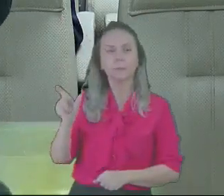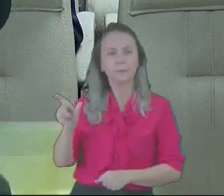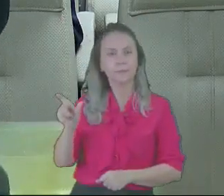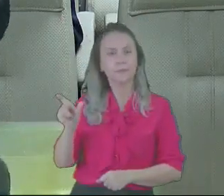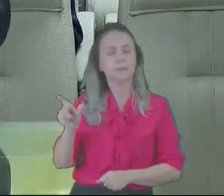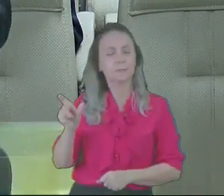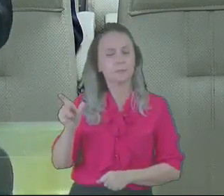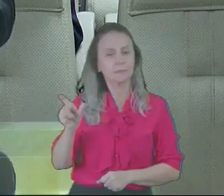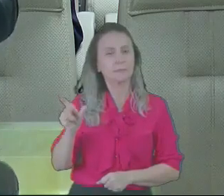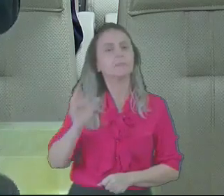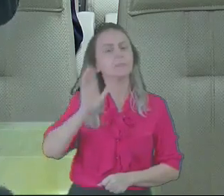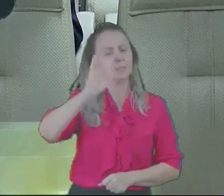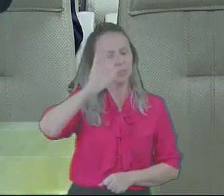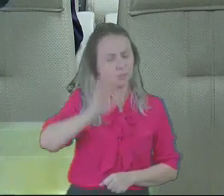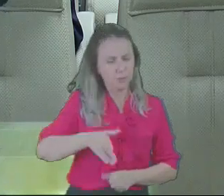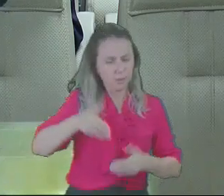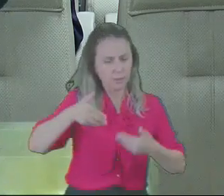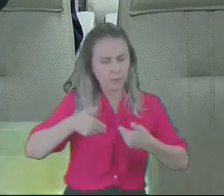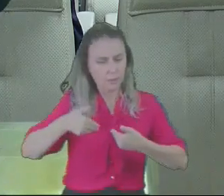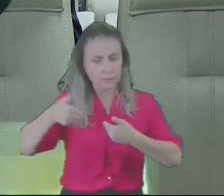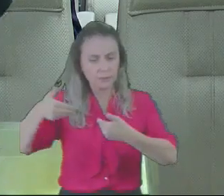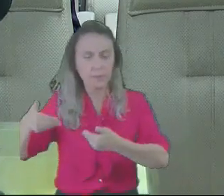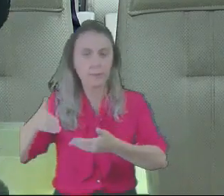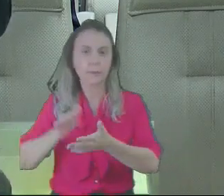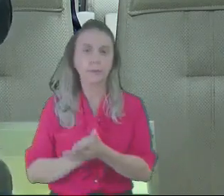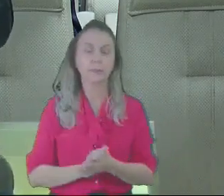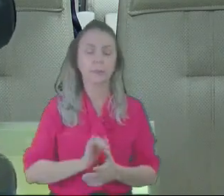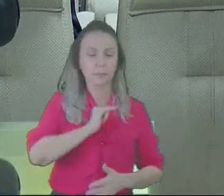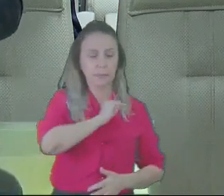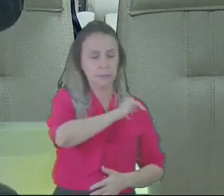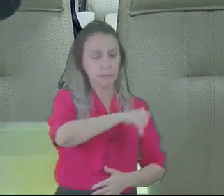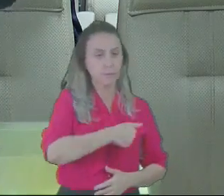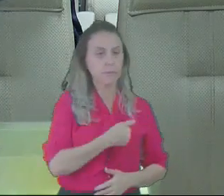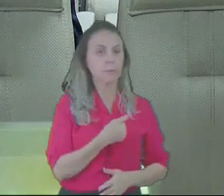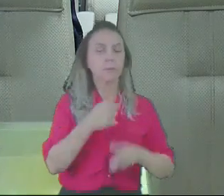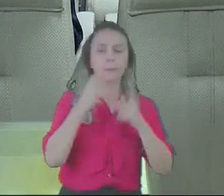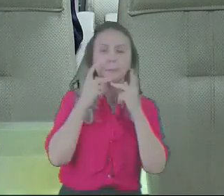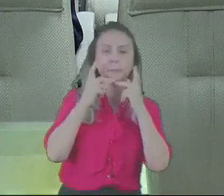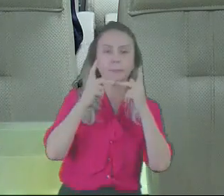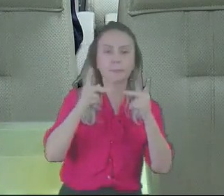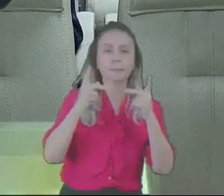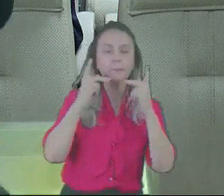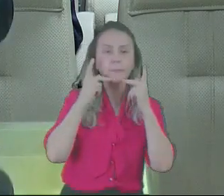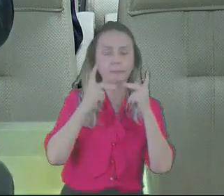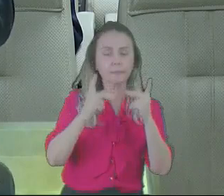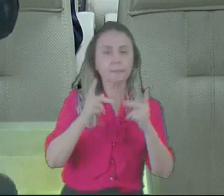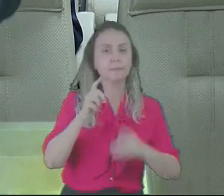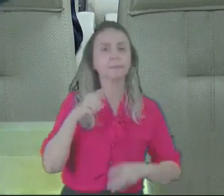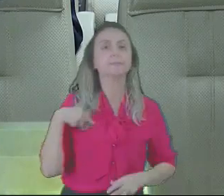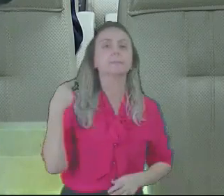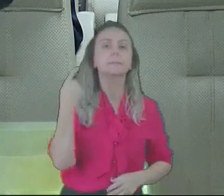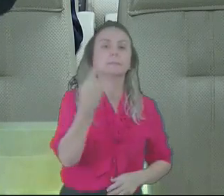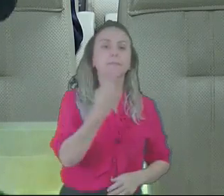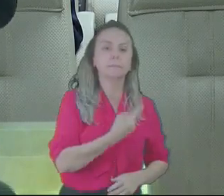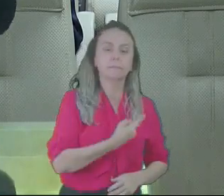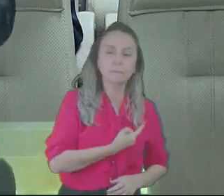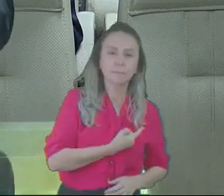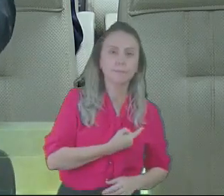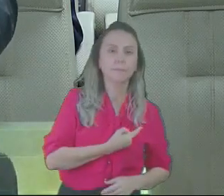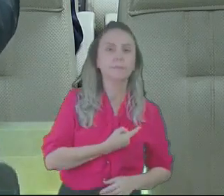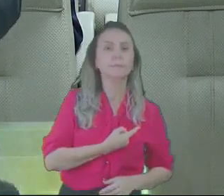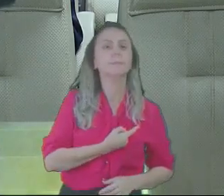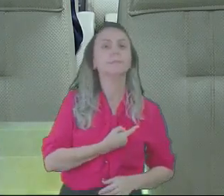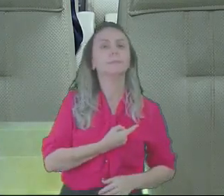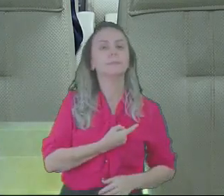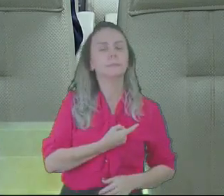convite foi feito e como João pregou nesta noite aqui nós estamos arrolados nos